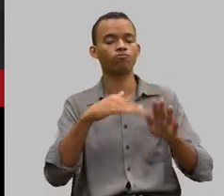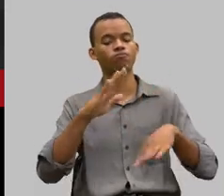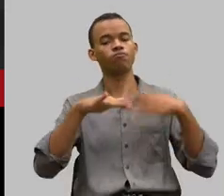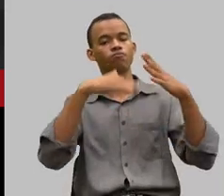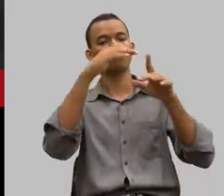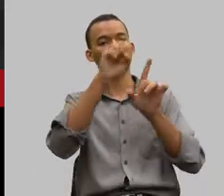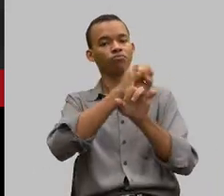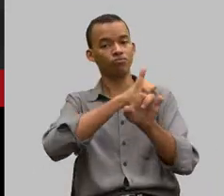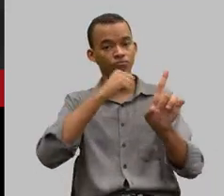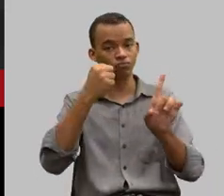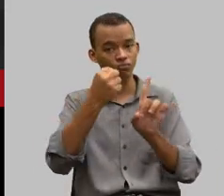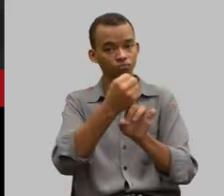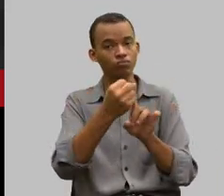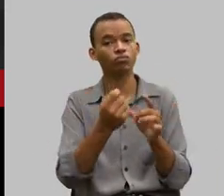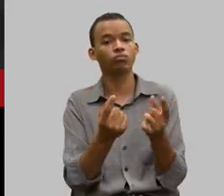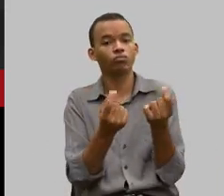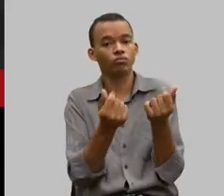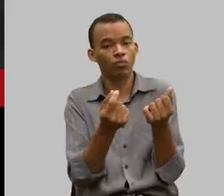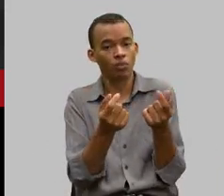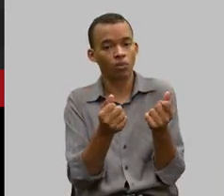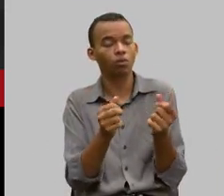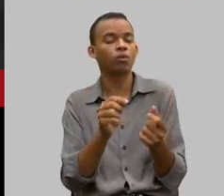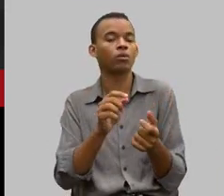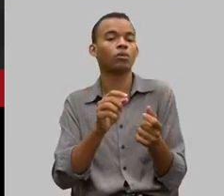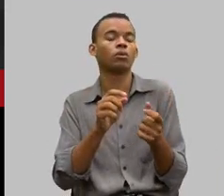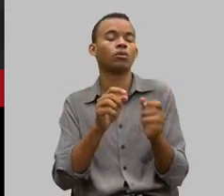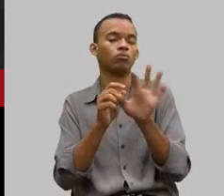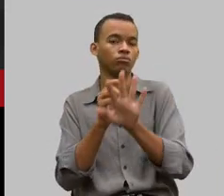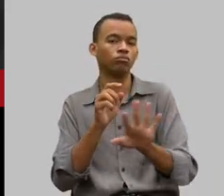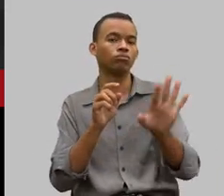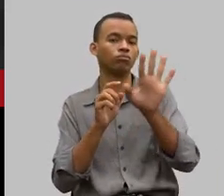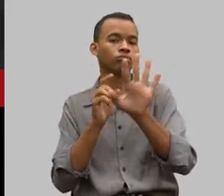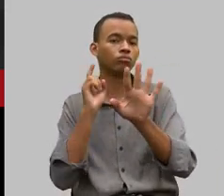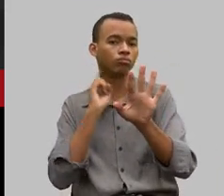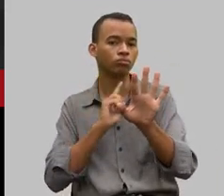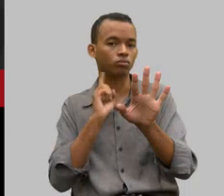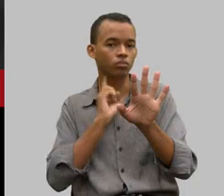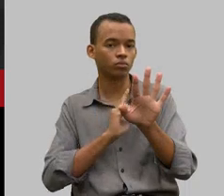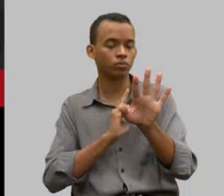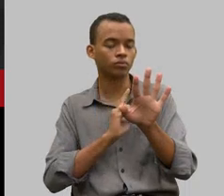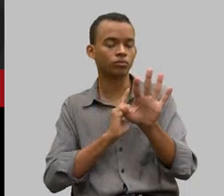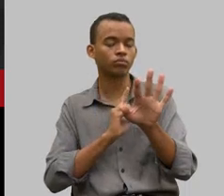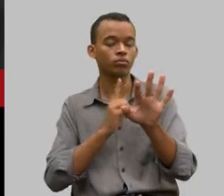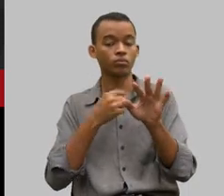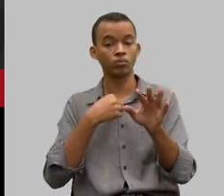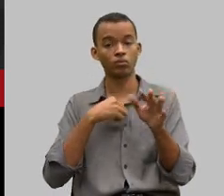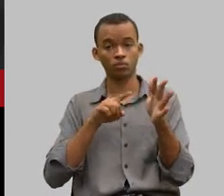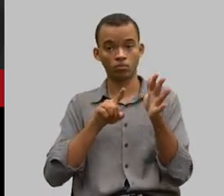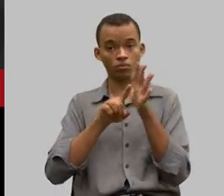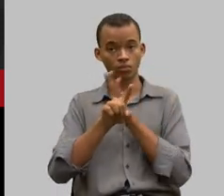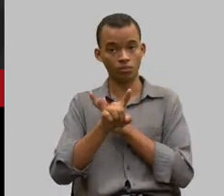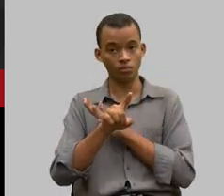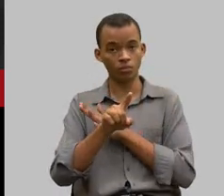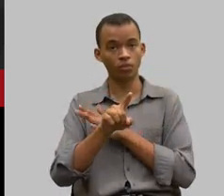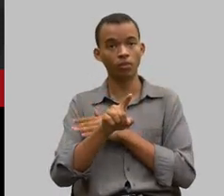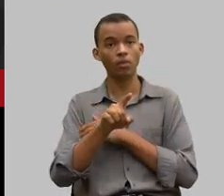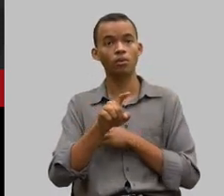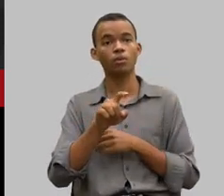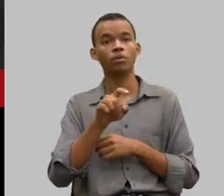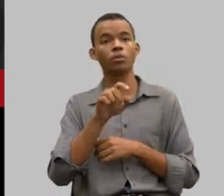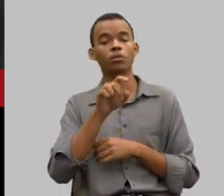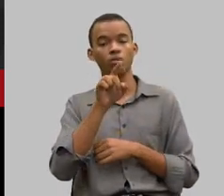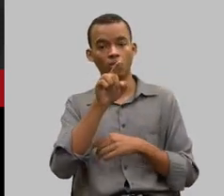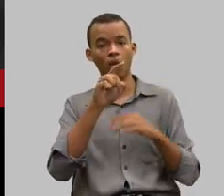de Minas Gerais é a pergunta que eu faço à vossa excelência da possibilidade de vossa excelência na Casa